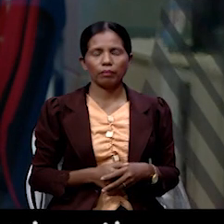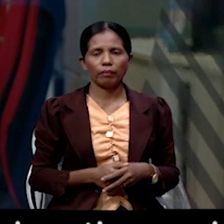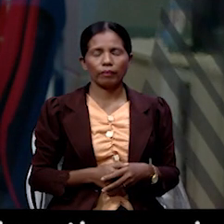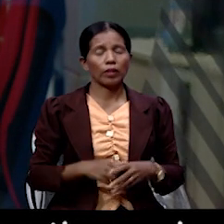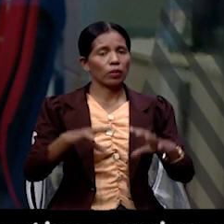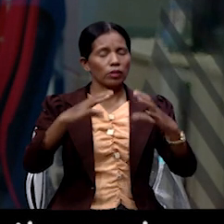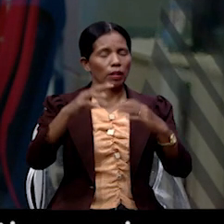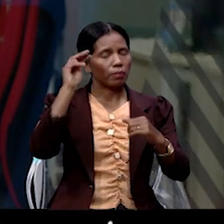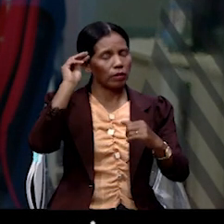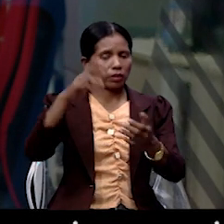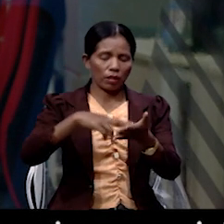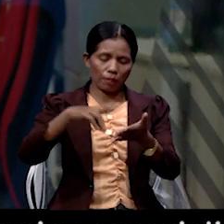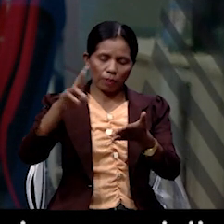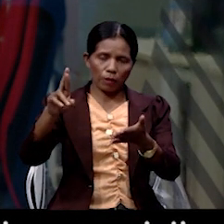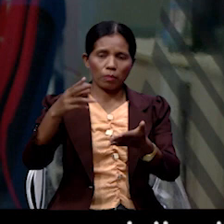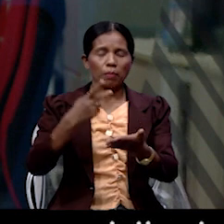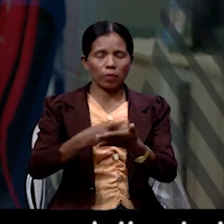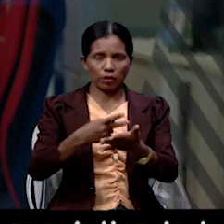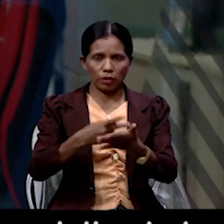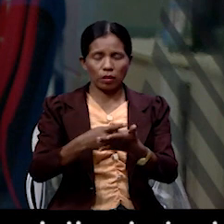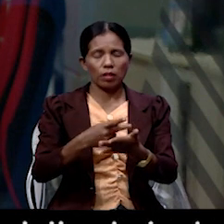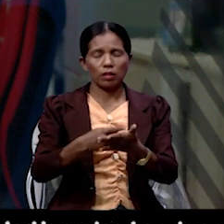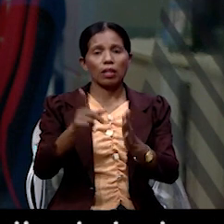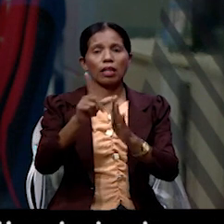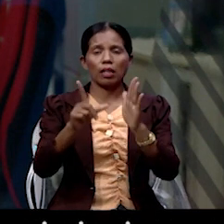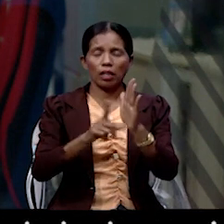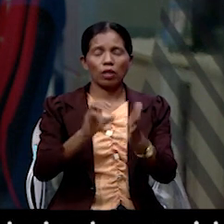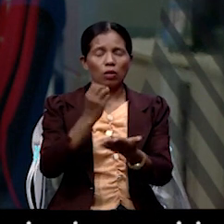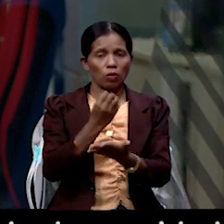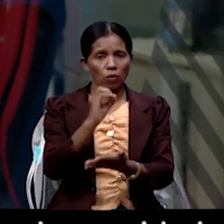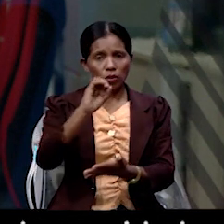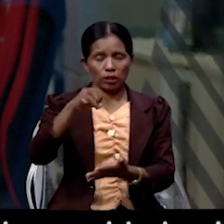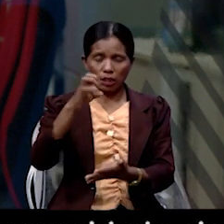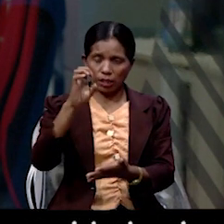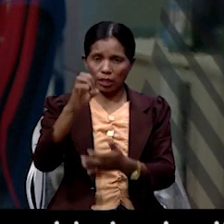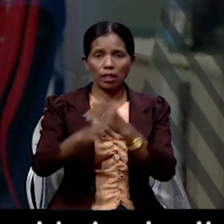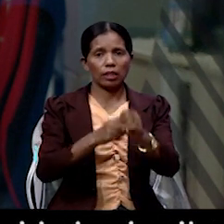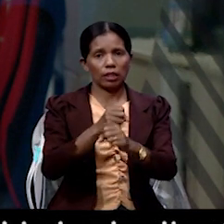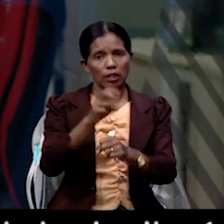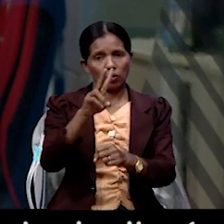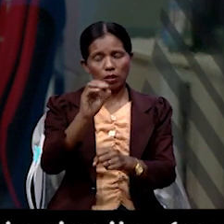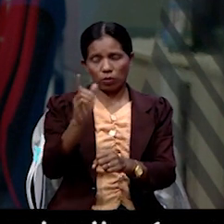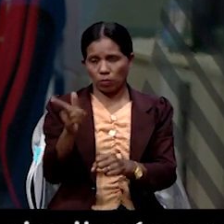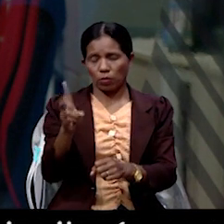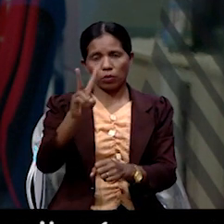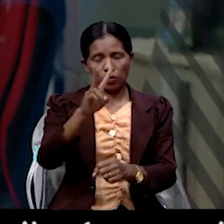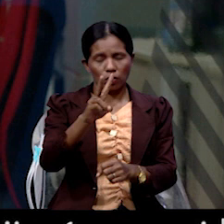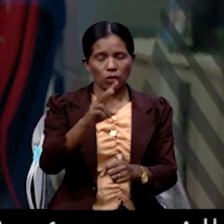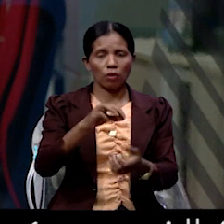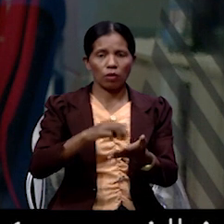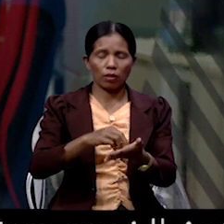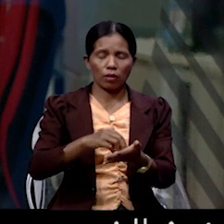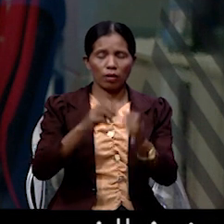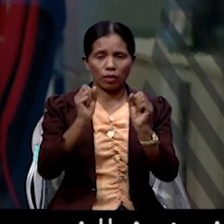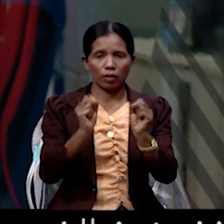Conselho Ministro aprova projeto da proposta lei orçamento geral Estado, tina reun rua runulo resing rua, o montante